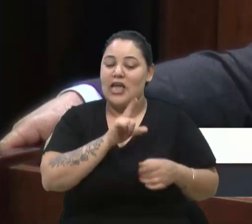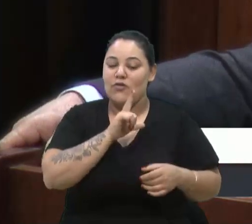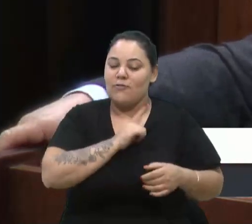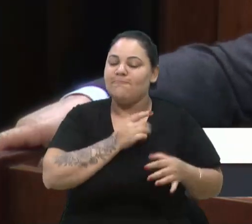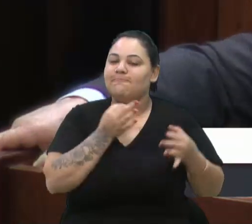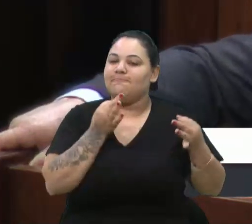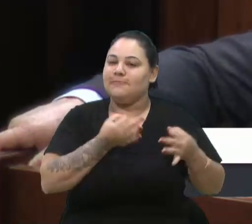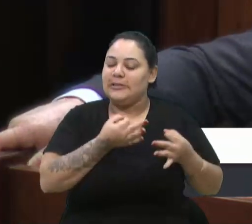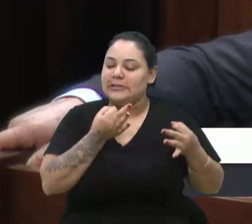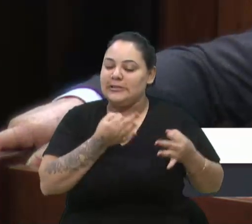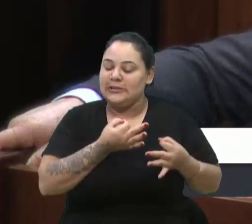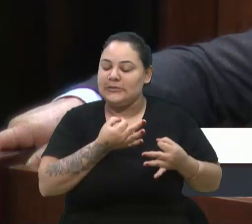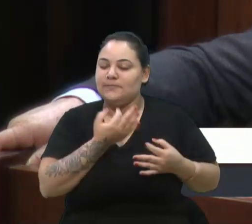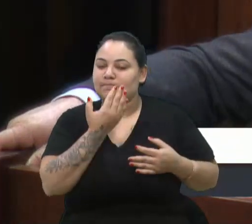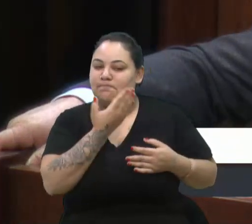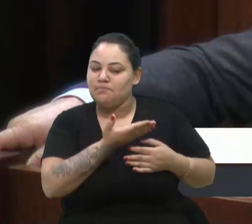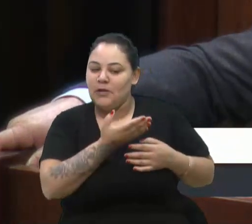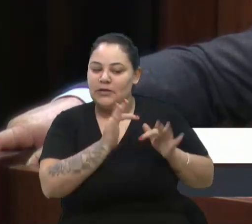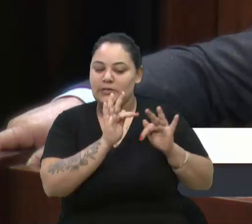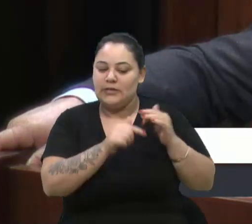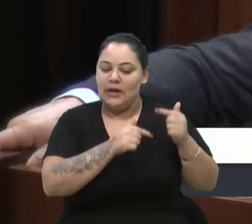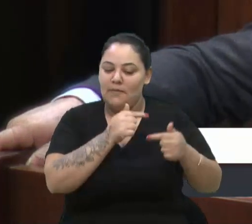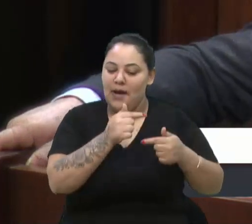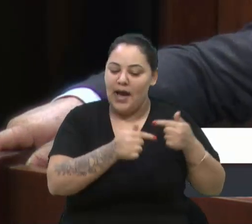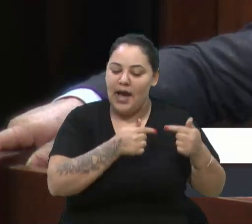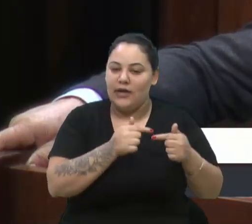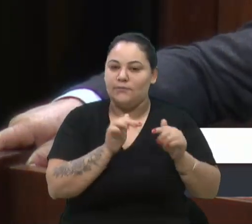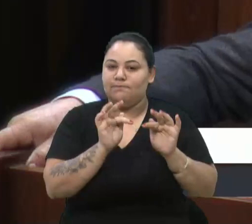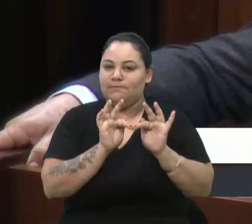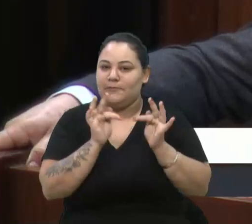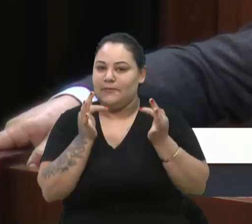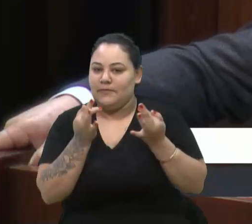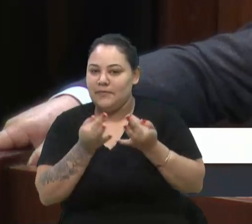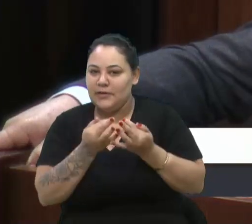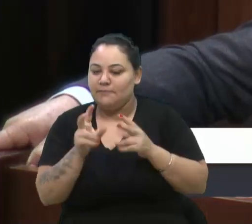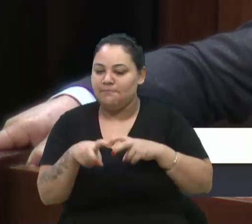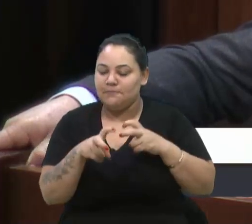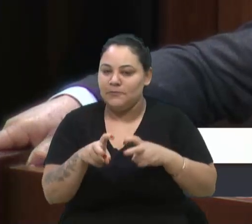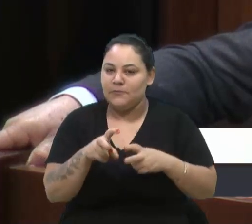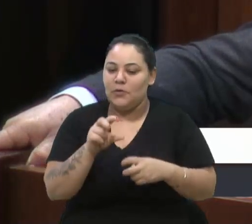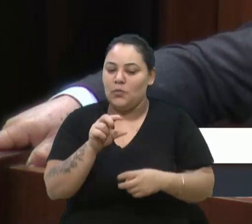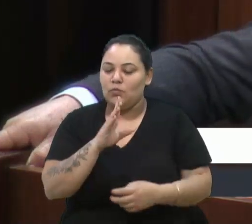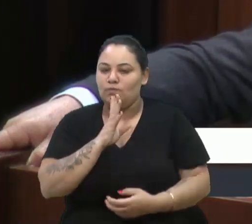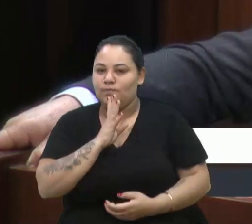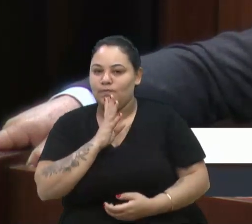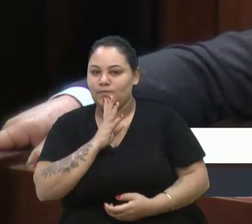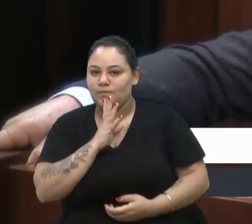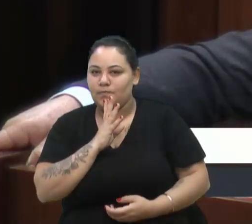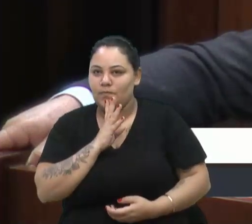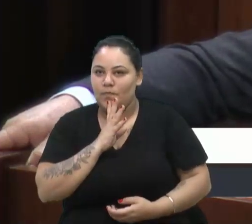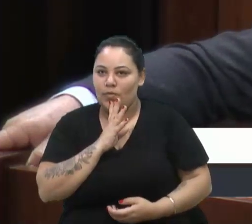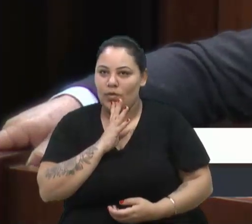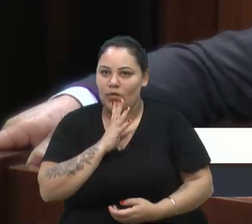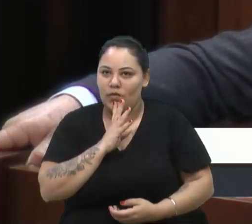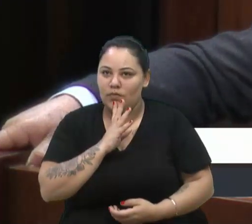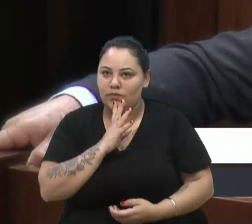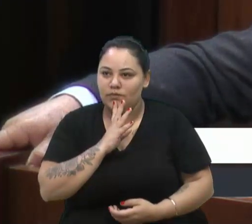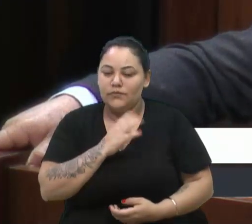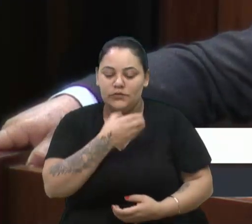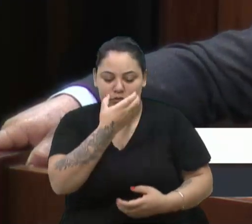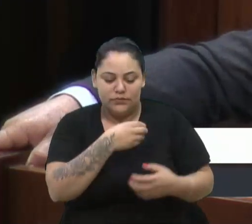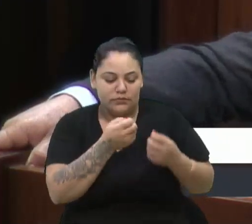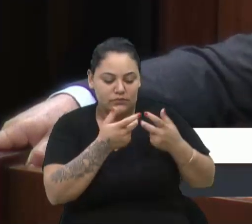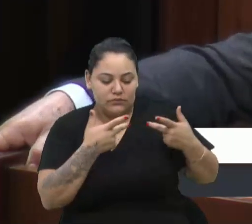que com esse trabalho da família agrícola comeu pouco conhecimento diretor da Alemanha que os frutos estão ali